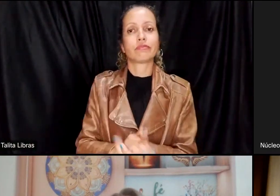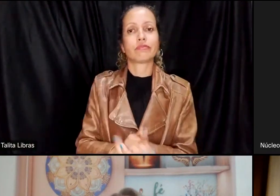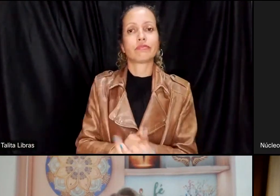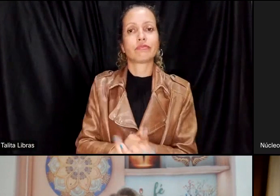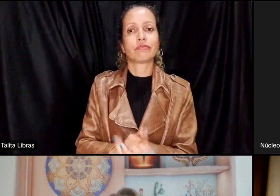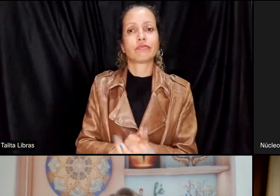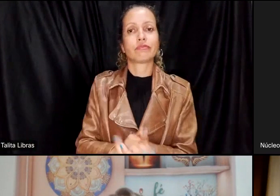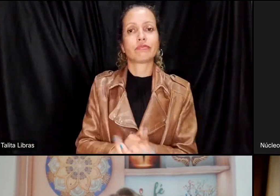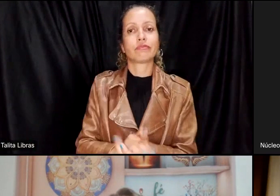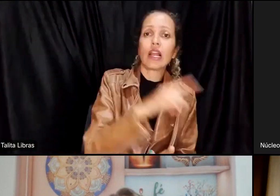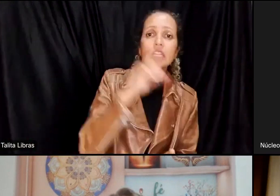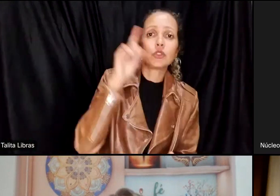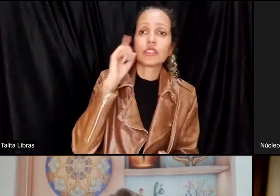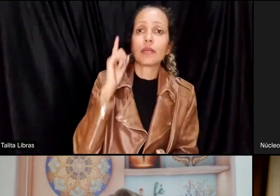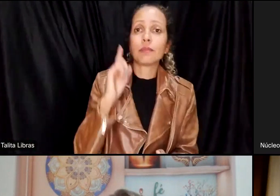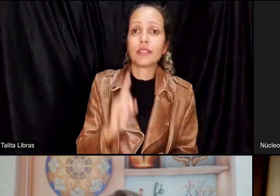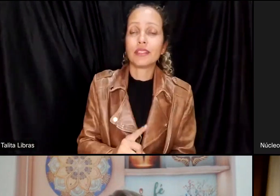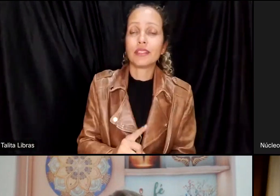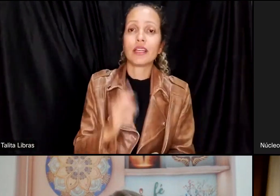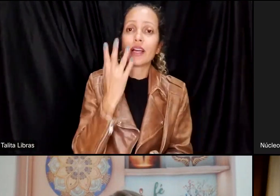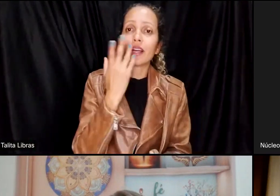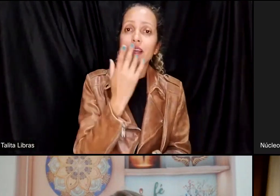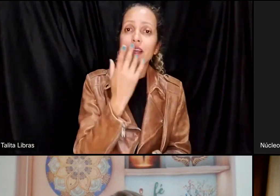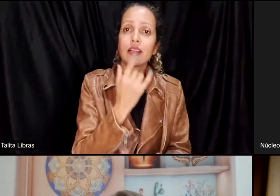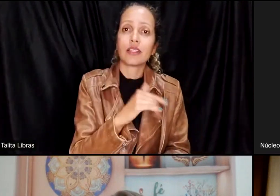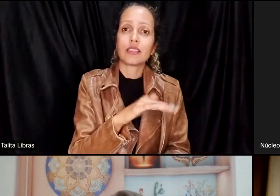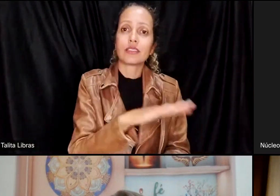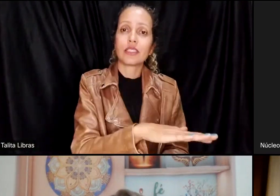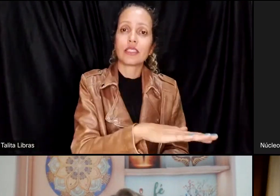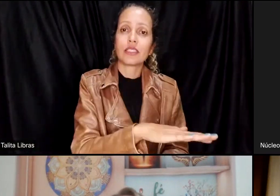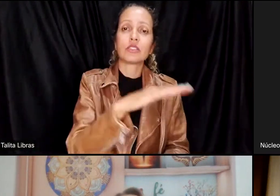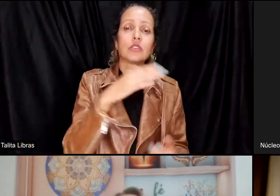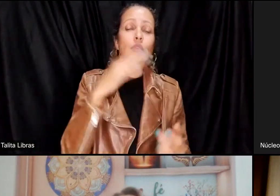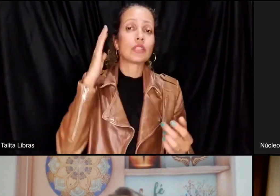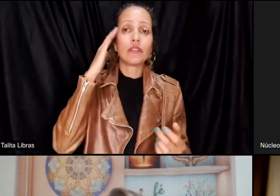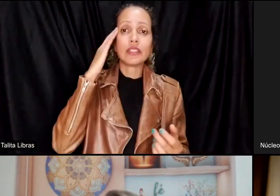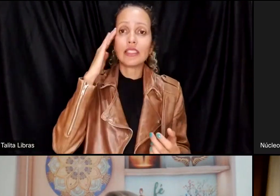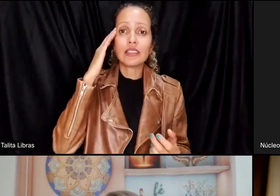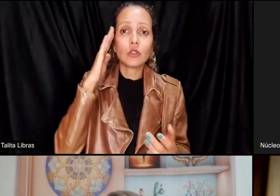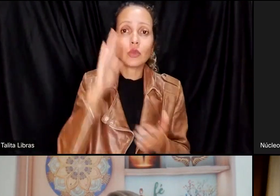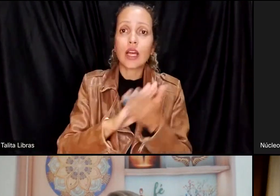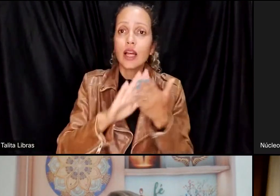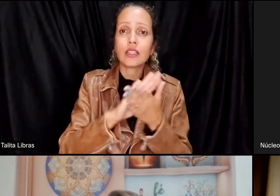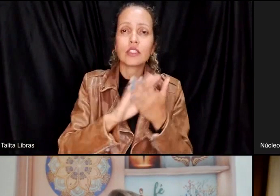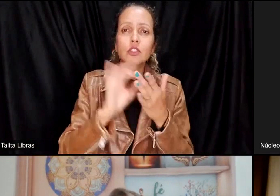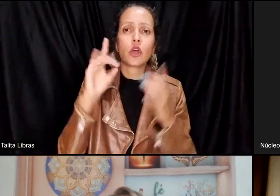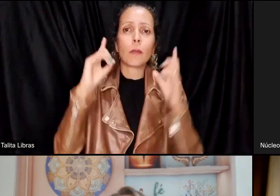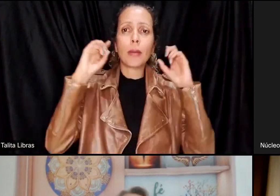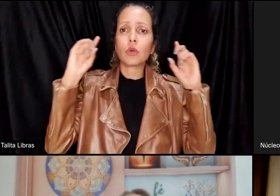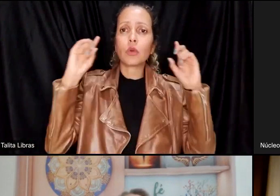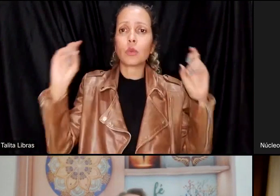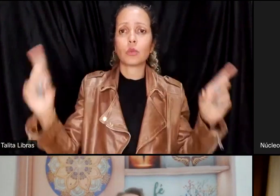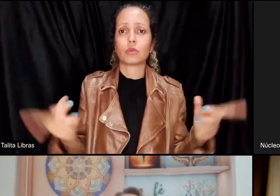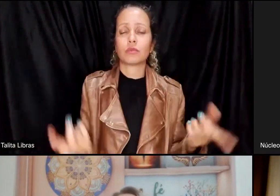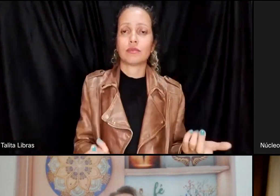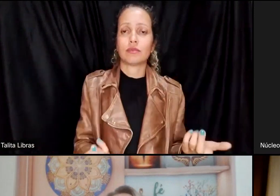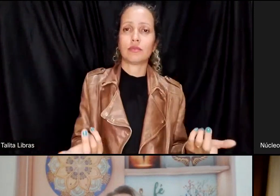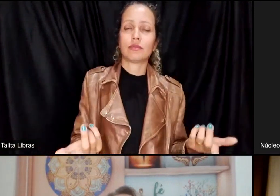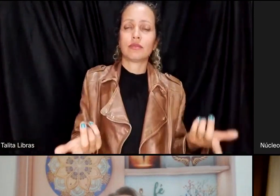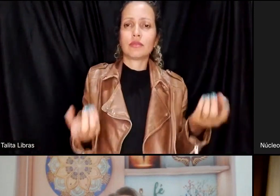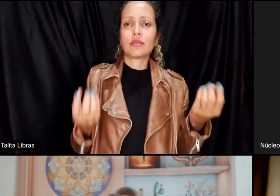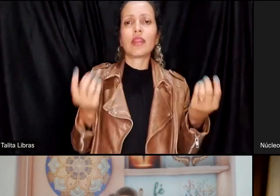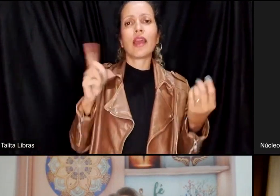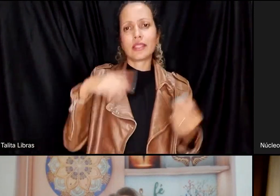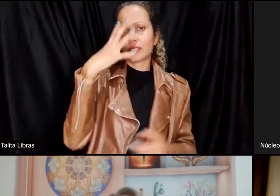fazendo som alto e a criança não estava entendendo o estava acontecendo. Então, isso é muito sério. Eu falo assim, o primeiro